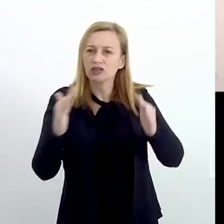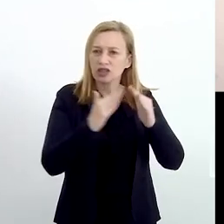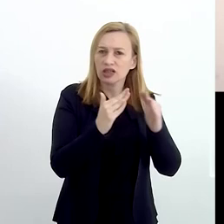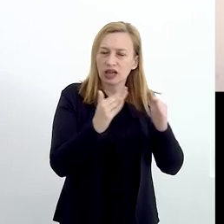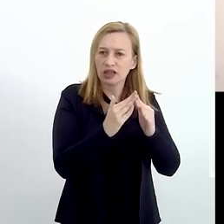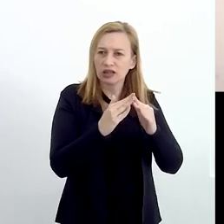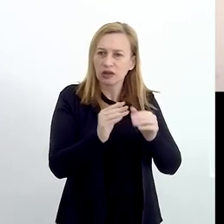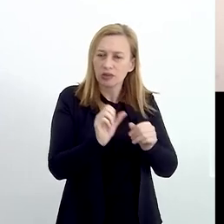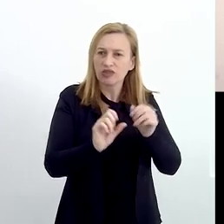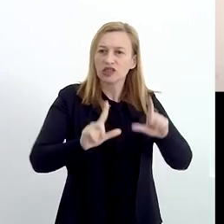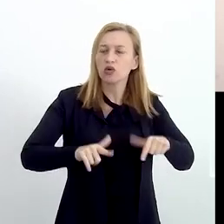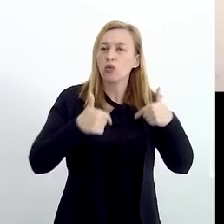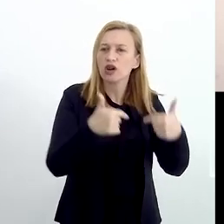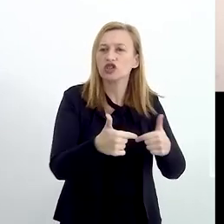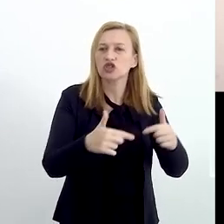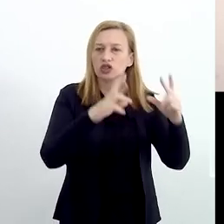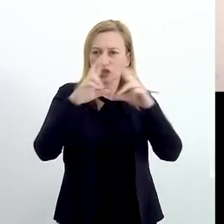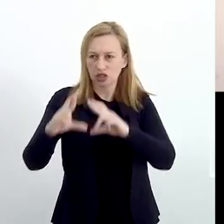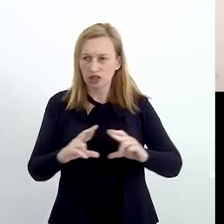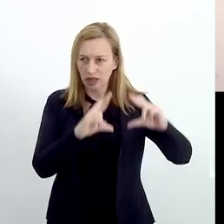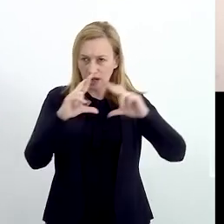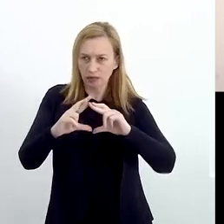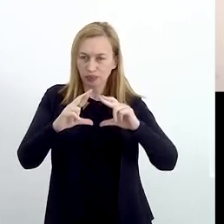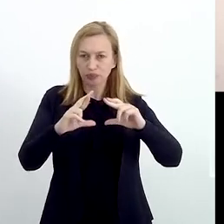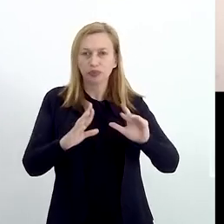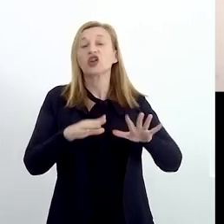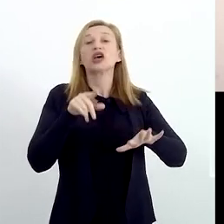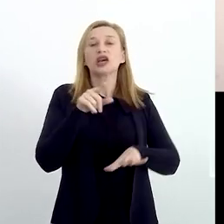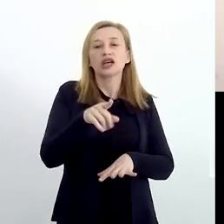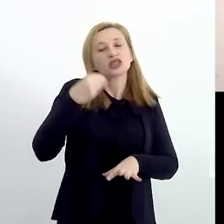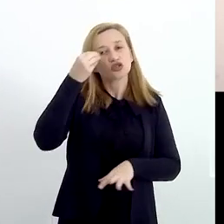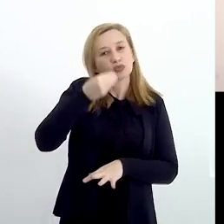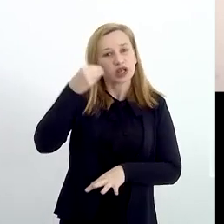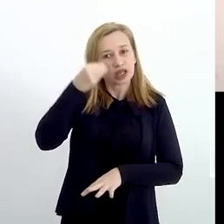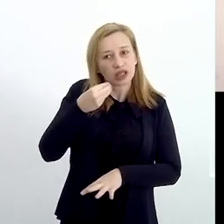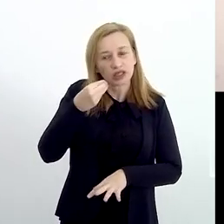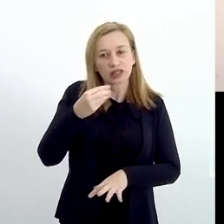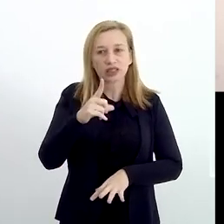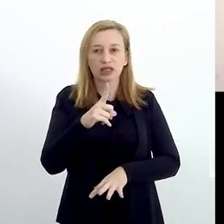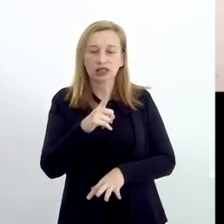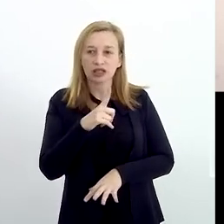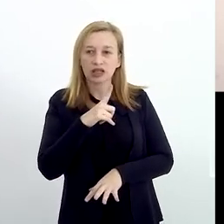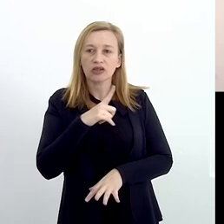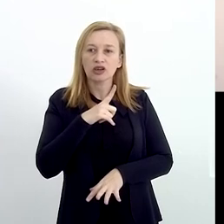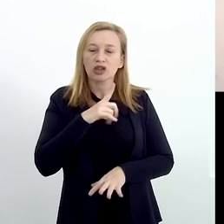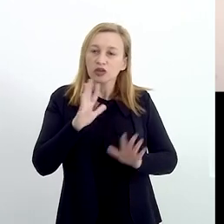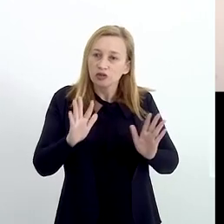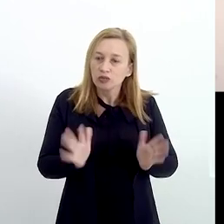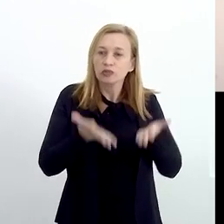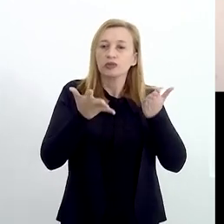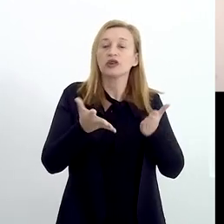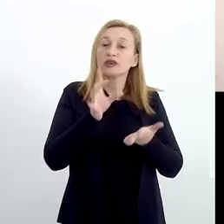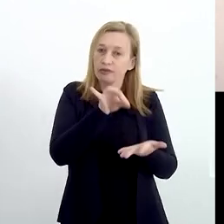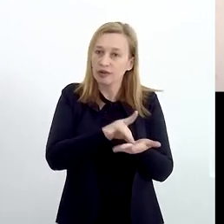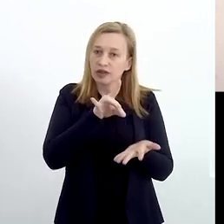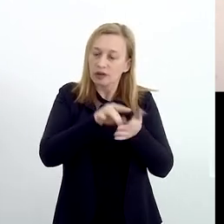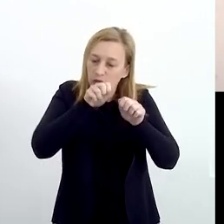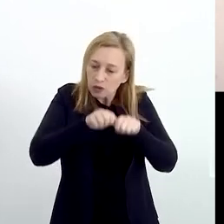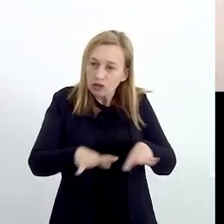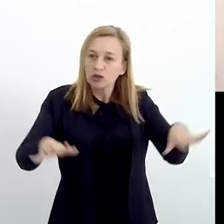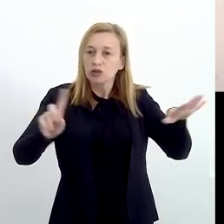as pessoas saiam de casa para realizar o ato de de reciclagem e essa experiência adquirida nos